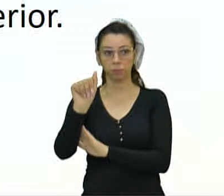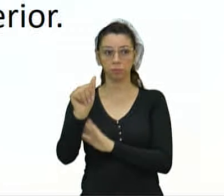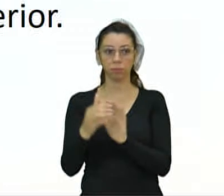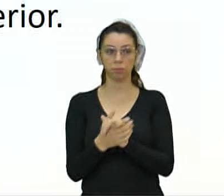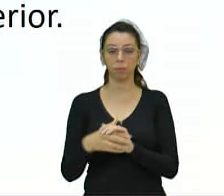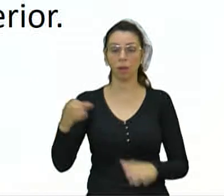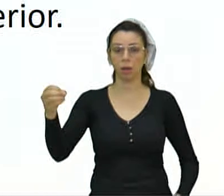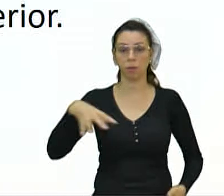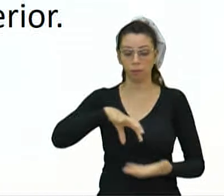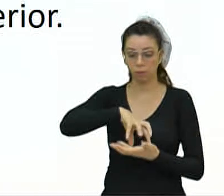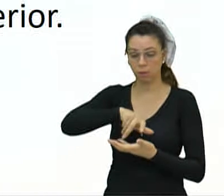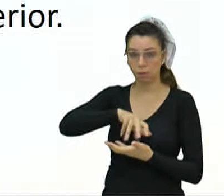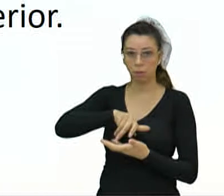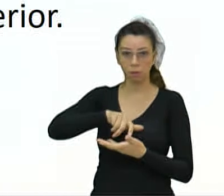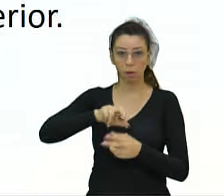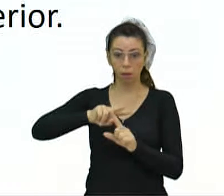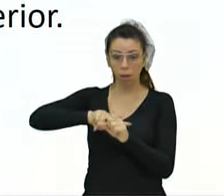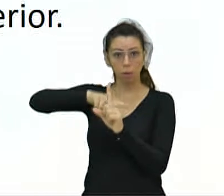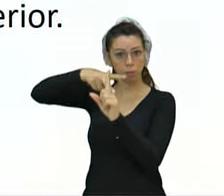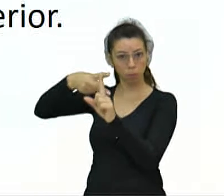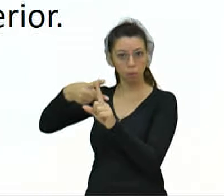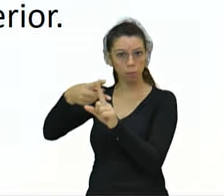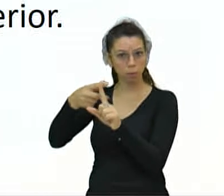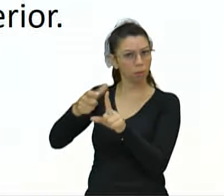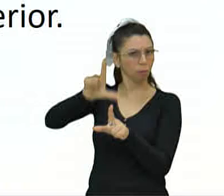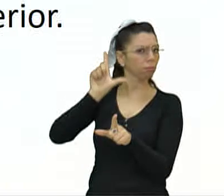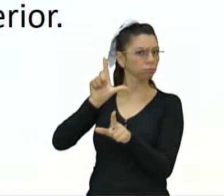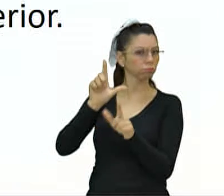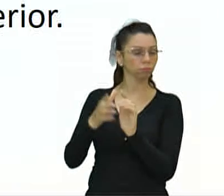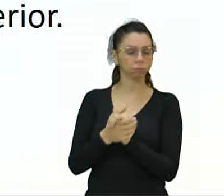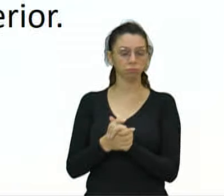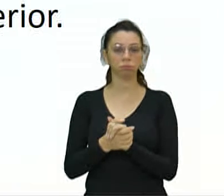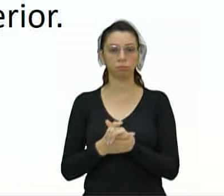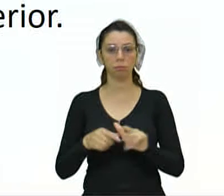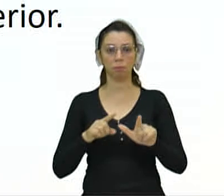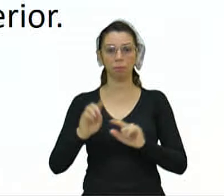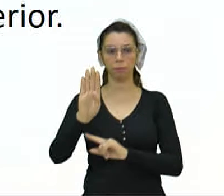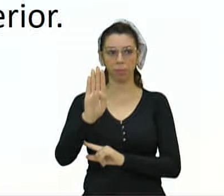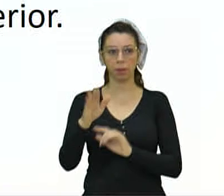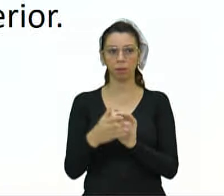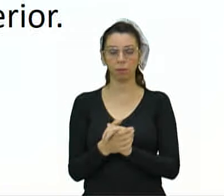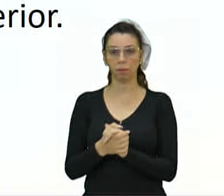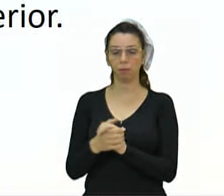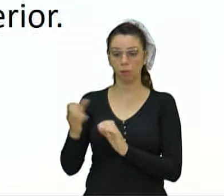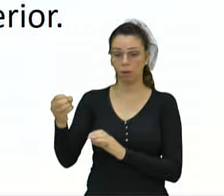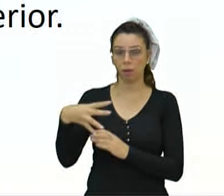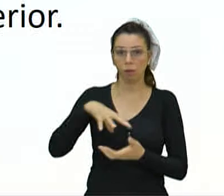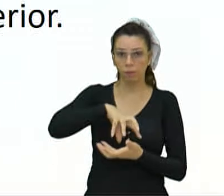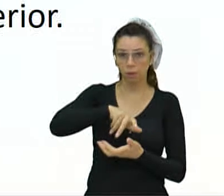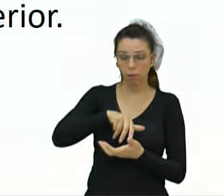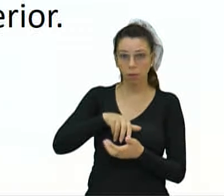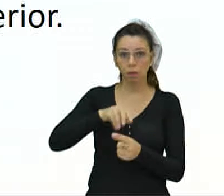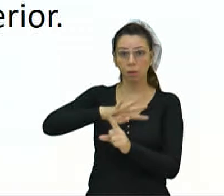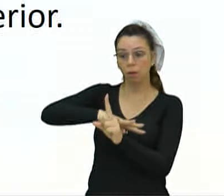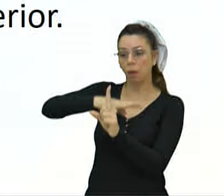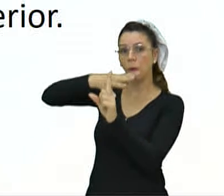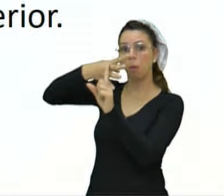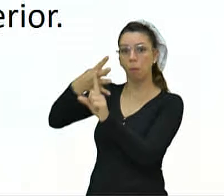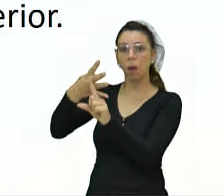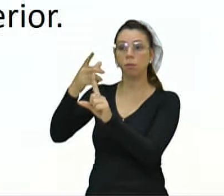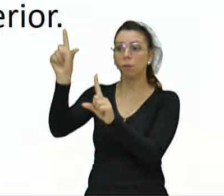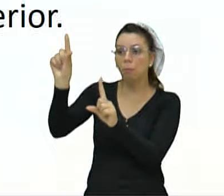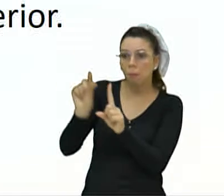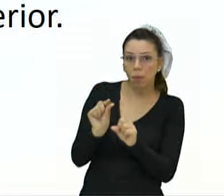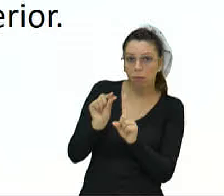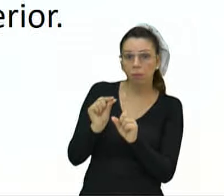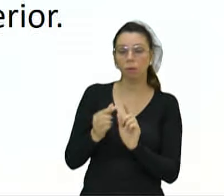nova resistência é o dobro da anterior? Item B, a nova resistência será 4 vezes menor que a anterior?